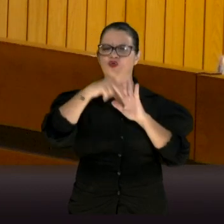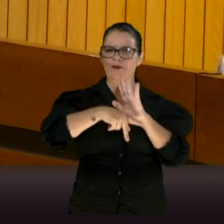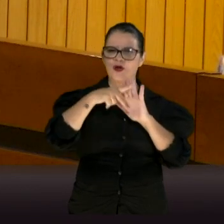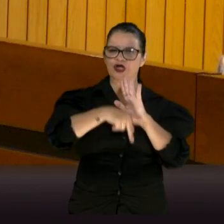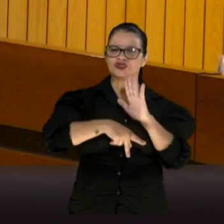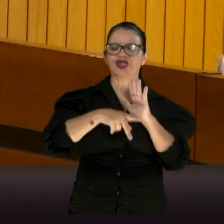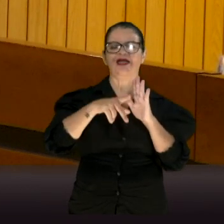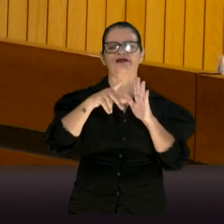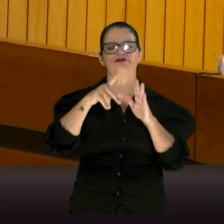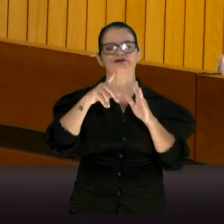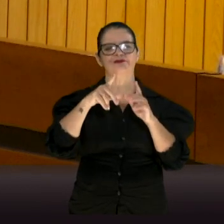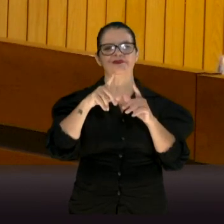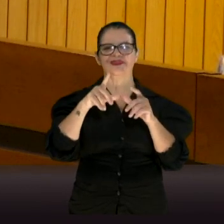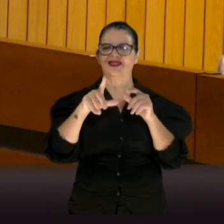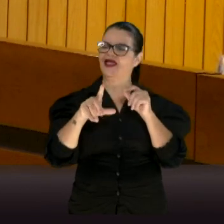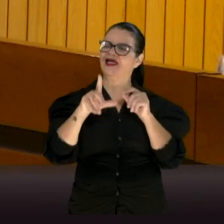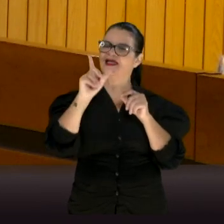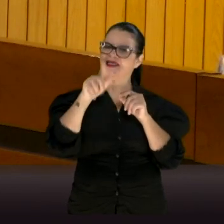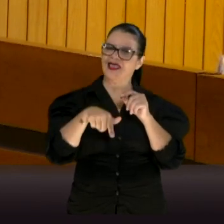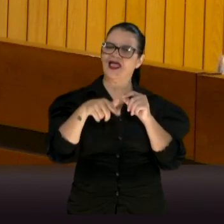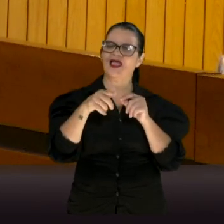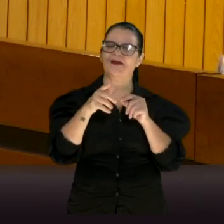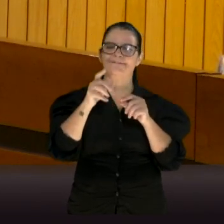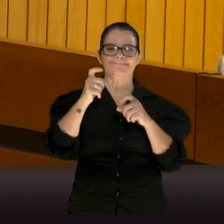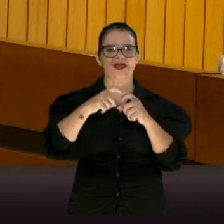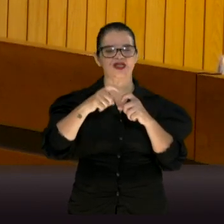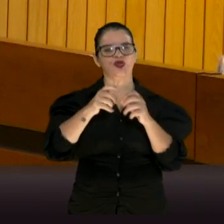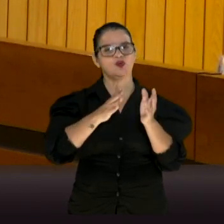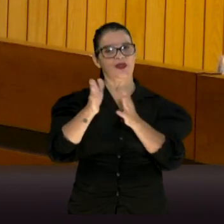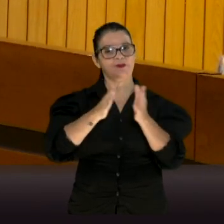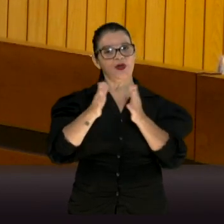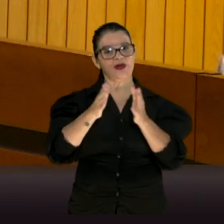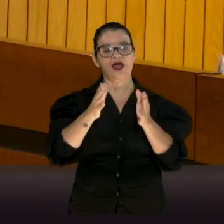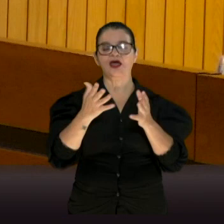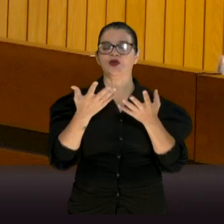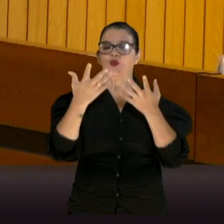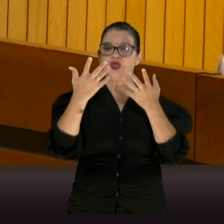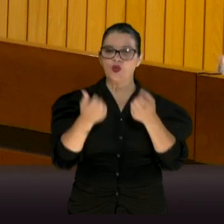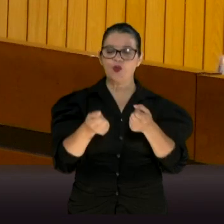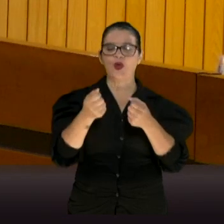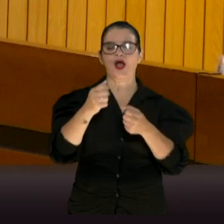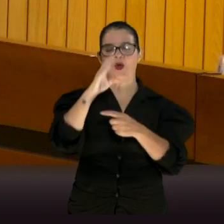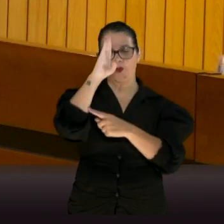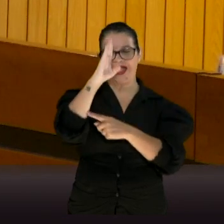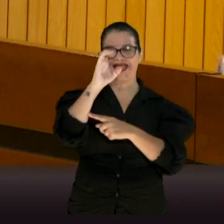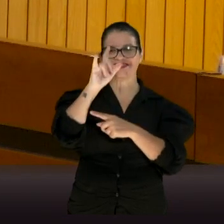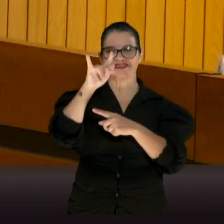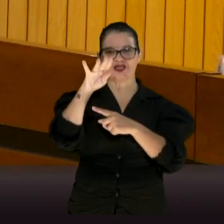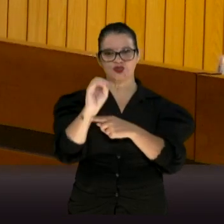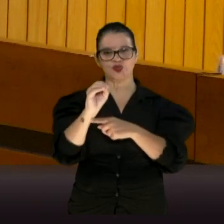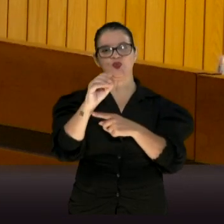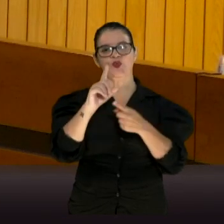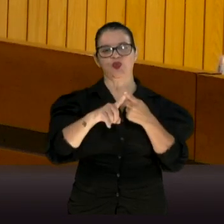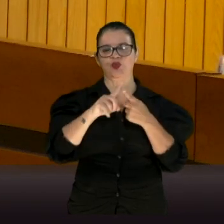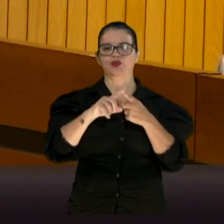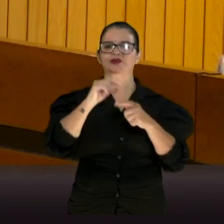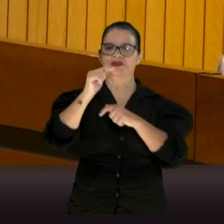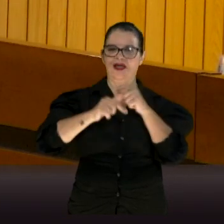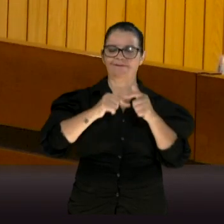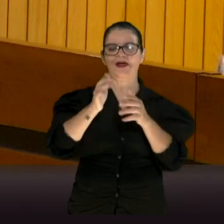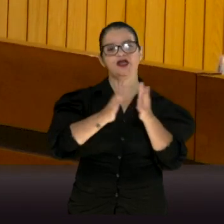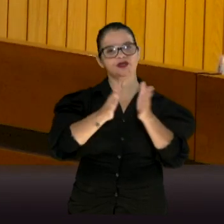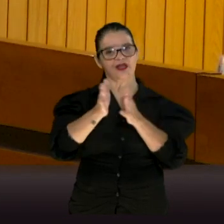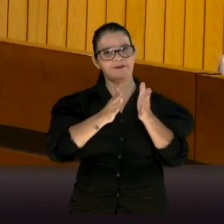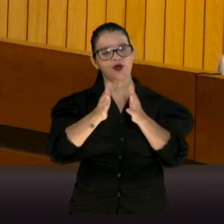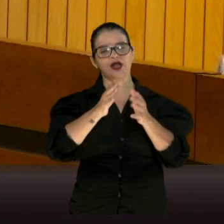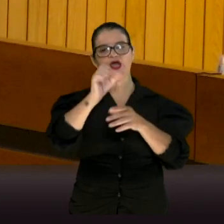médico temporário, que é o oficial, e a praça temporária, como exército, sargento temporário, oficial temporário, 8 anos no